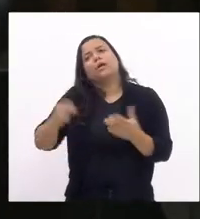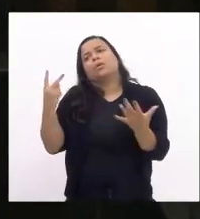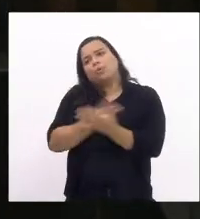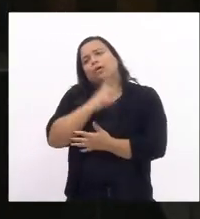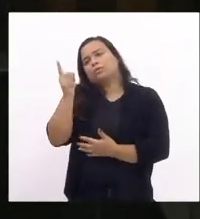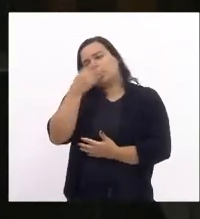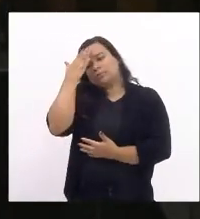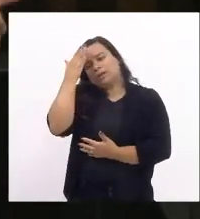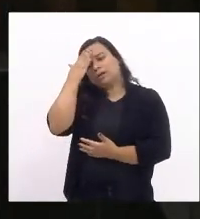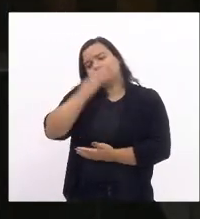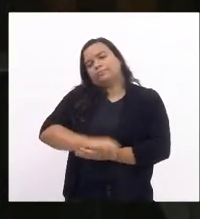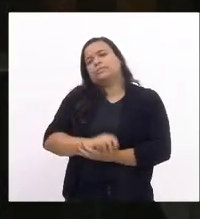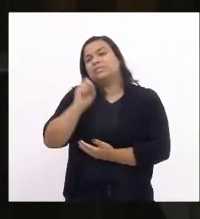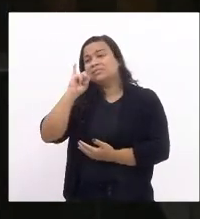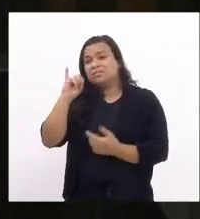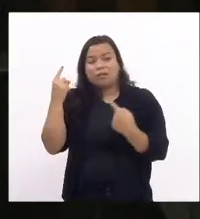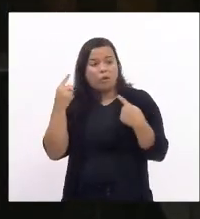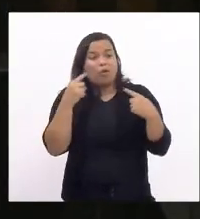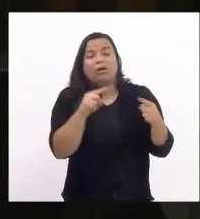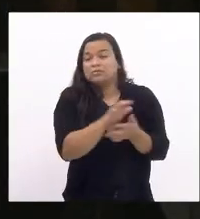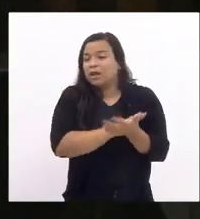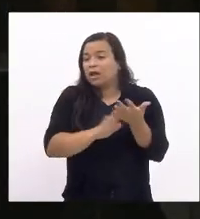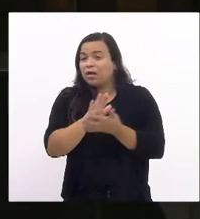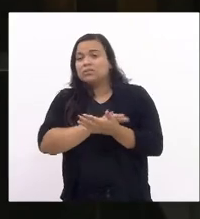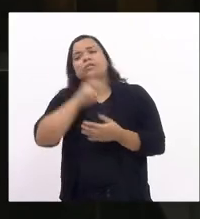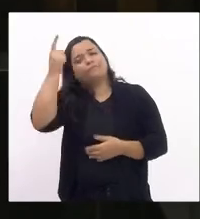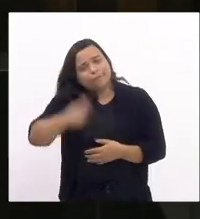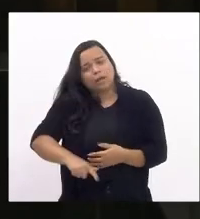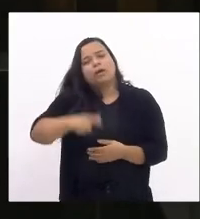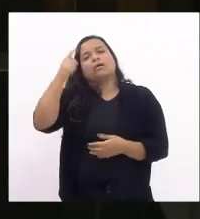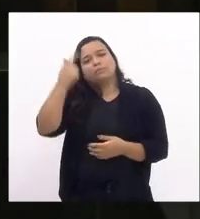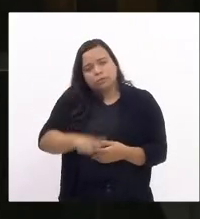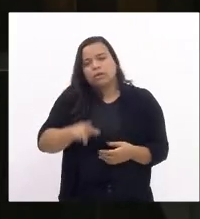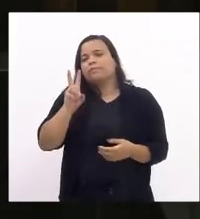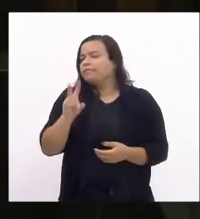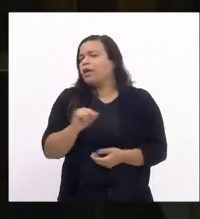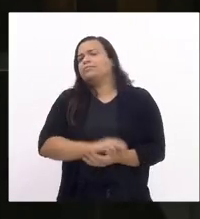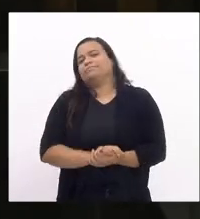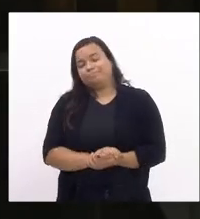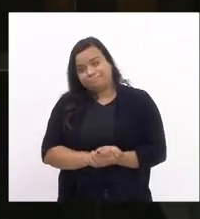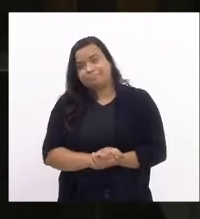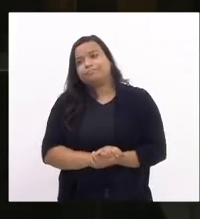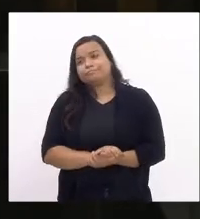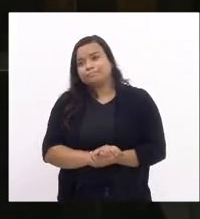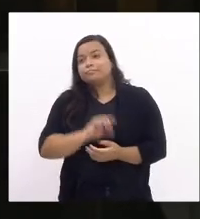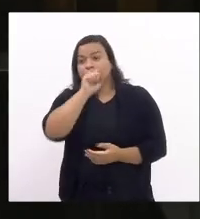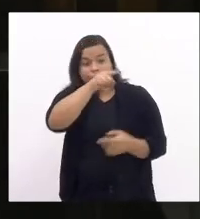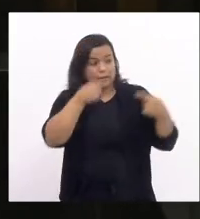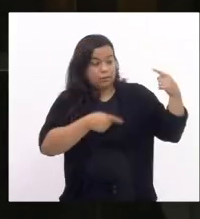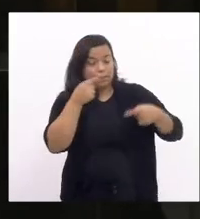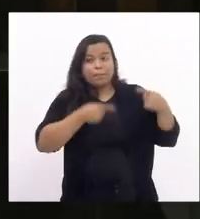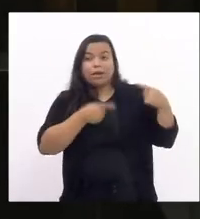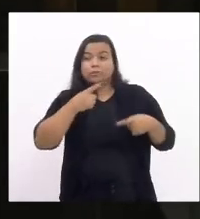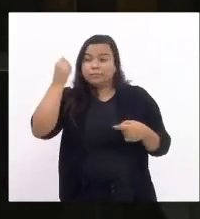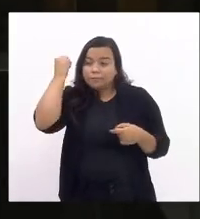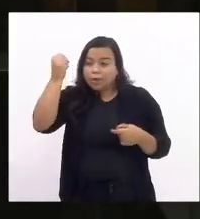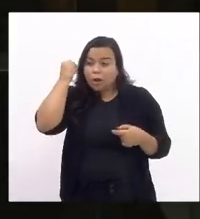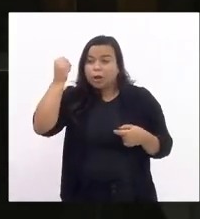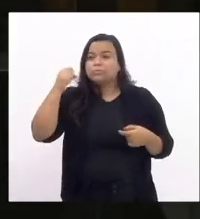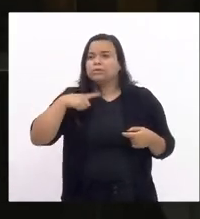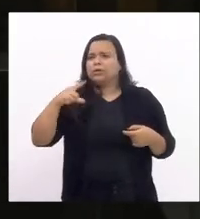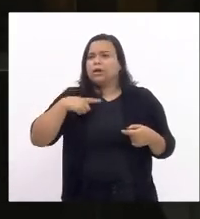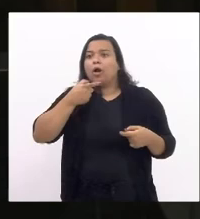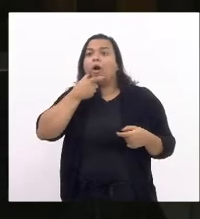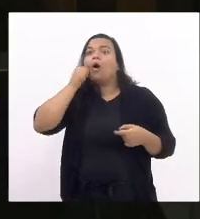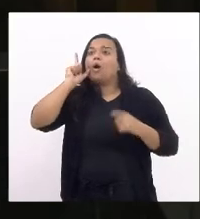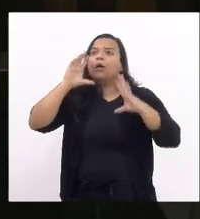E se a gente não enfrentar, elas vão se repetir. E esse é um debate profundo. Ontem à noite eu